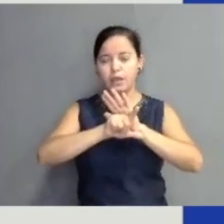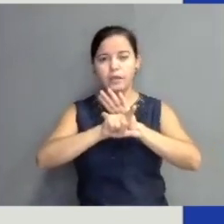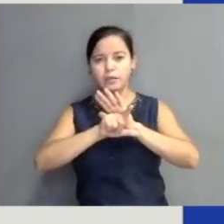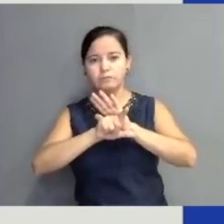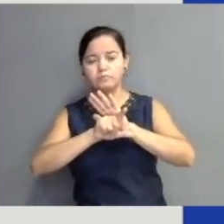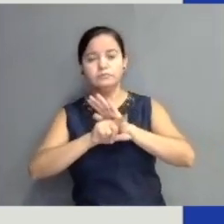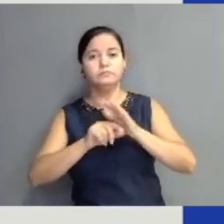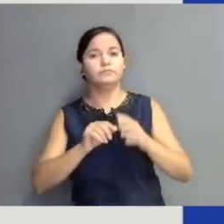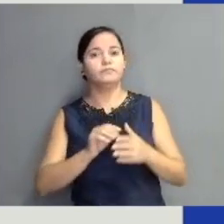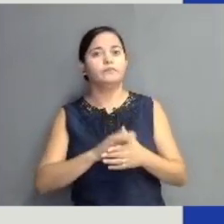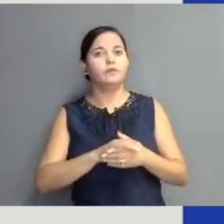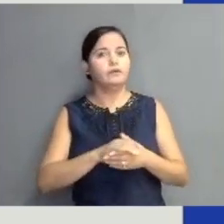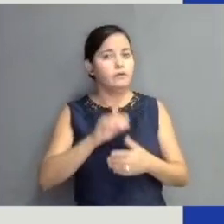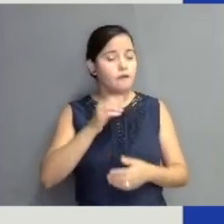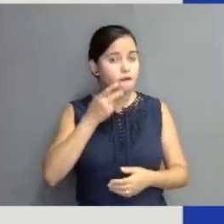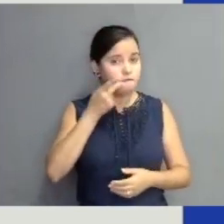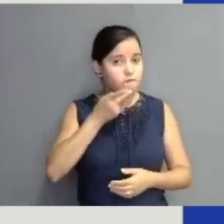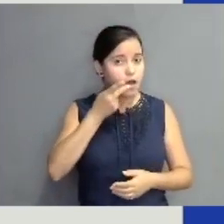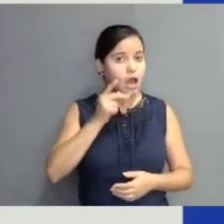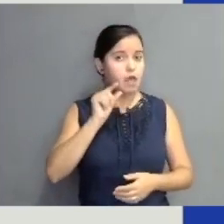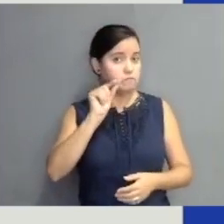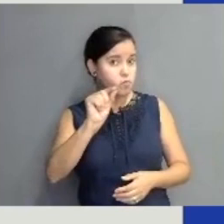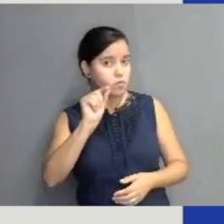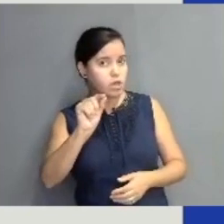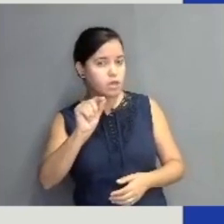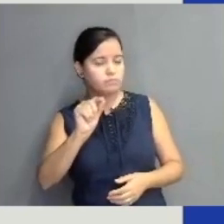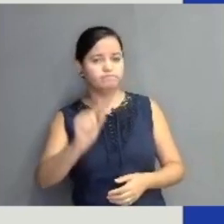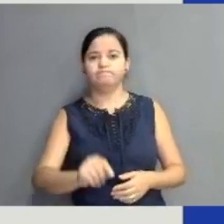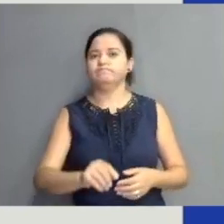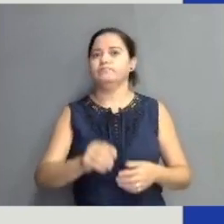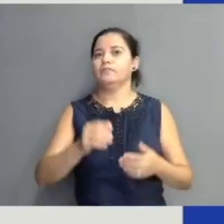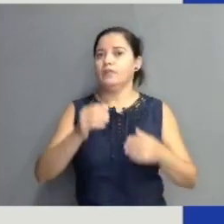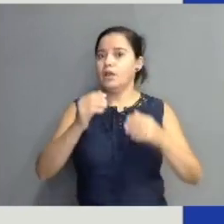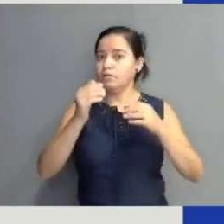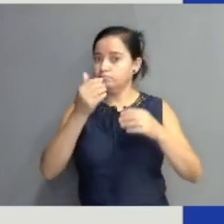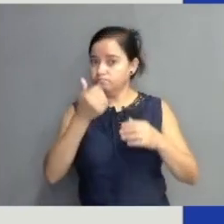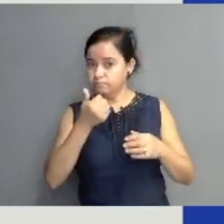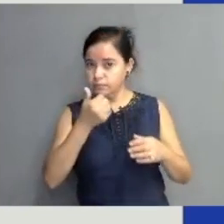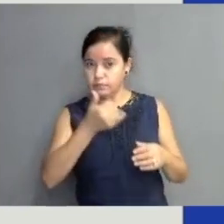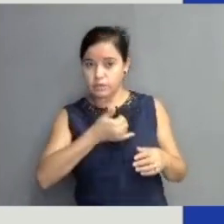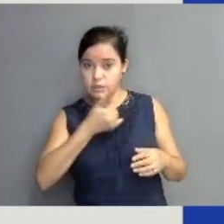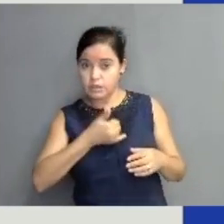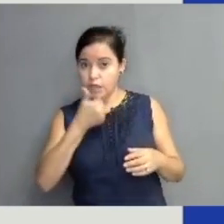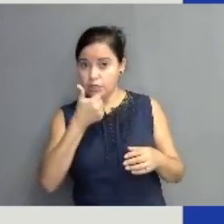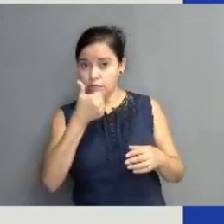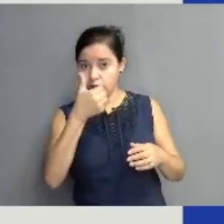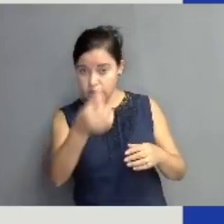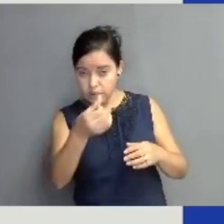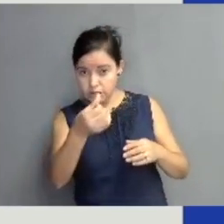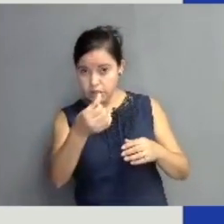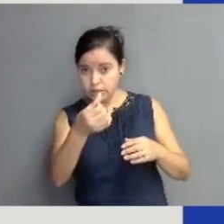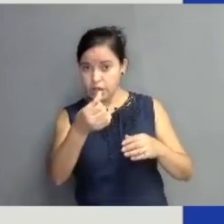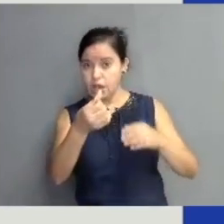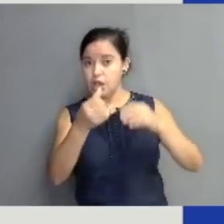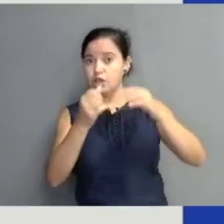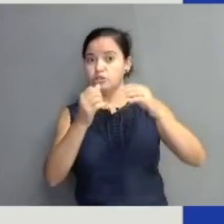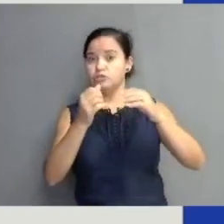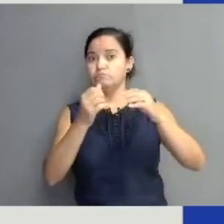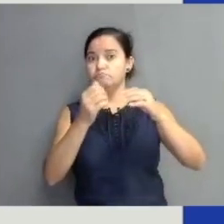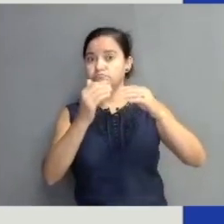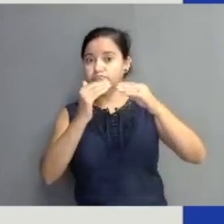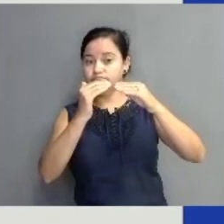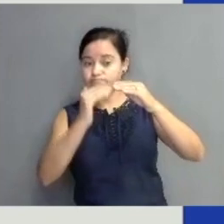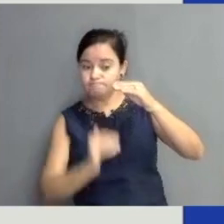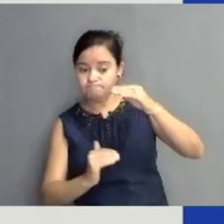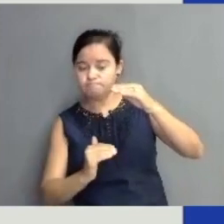Adolescente, e diz com todas as letras: abaixo dos 16 anos é proibido trabalhar. Então,